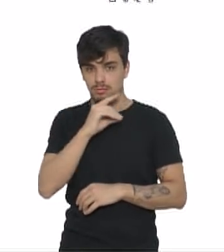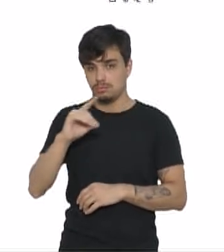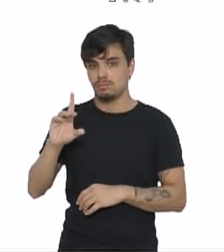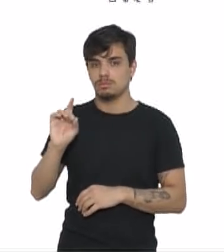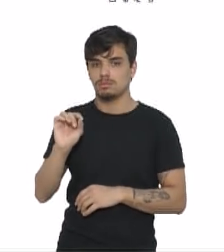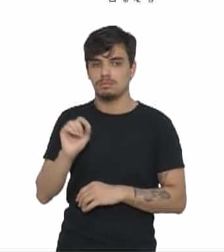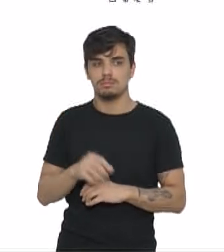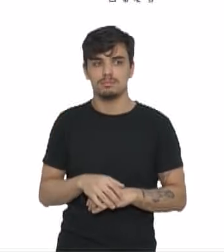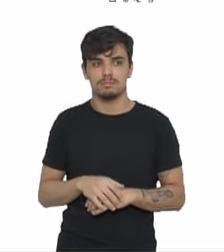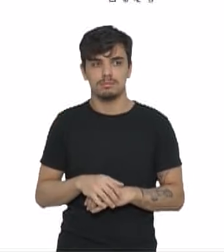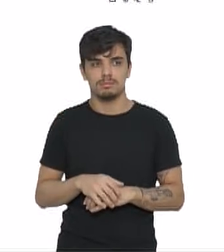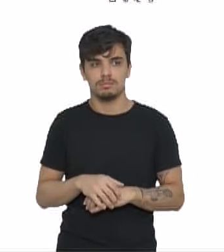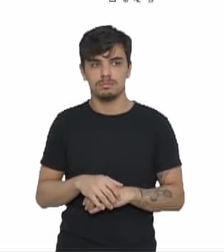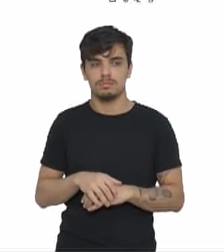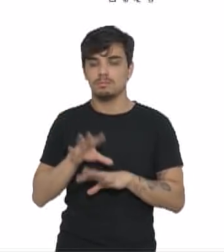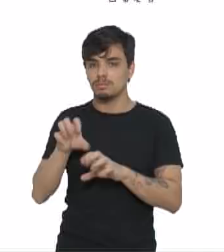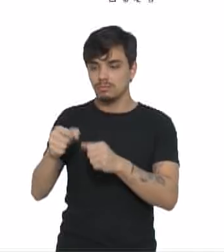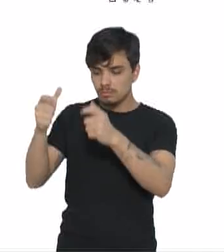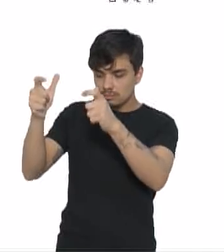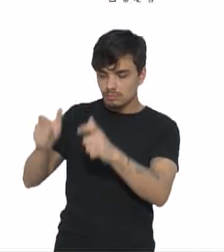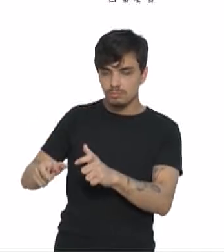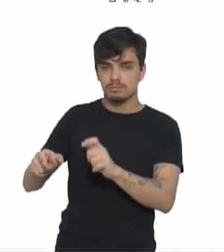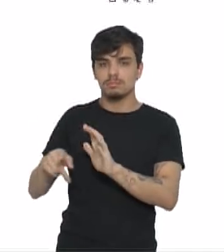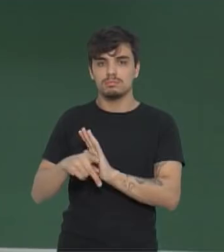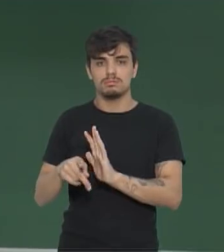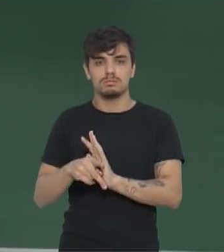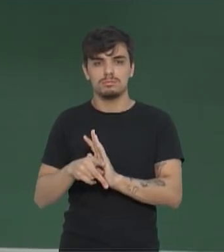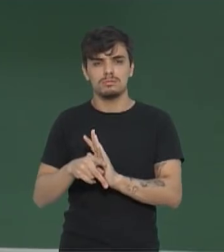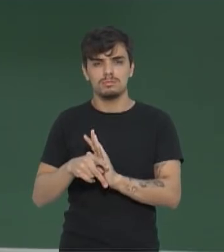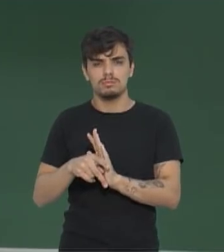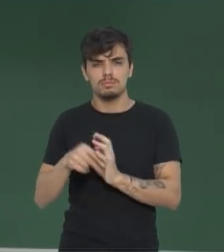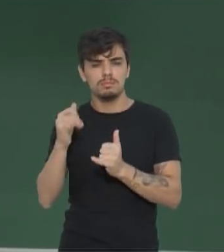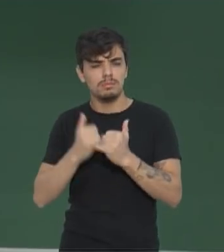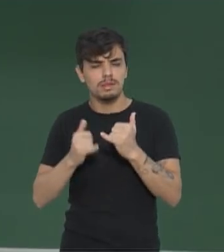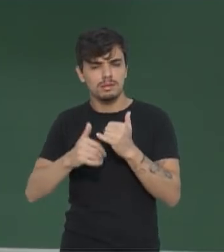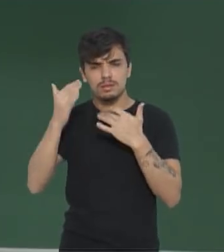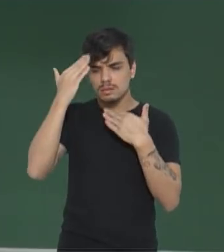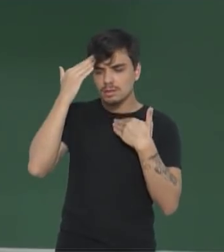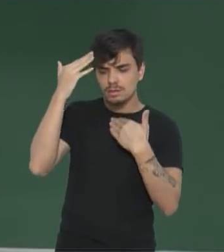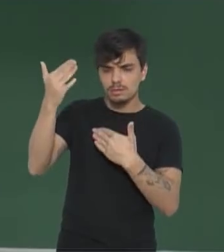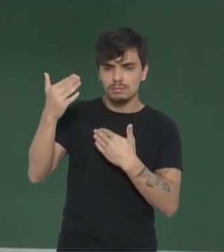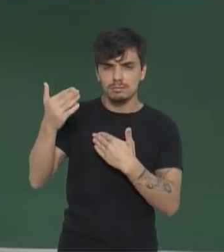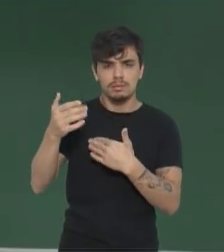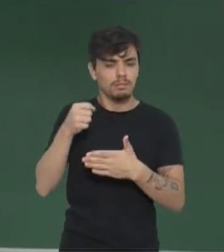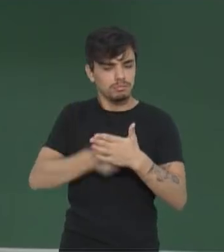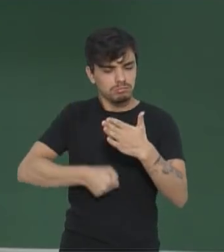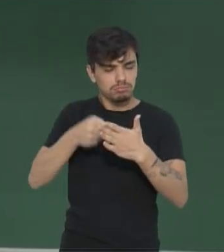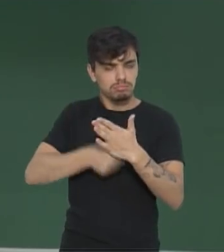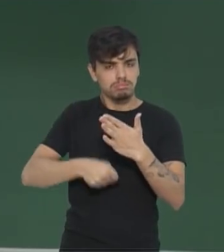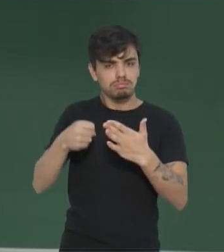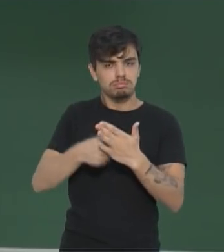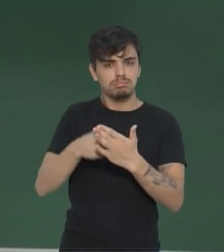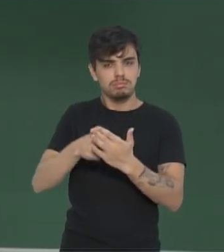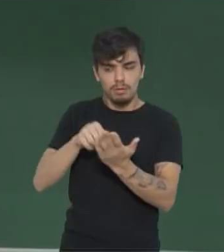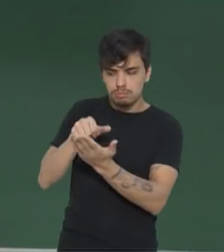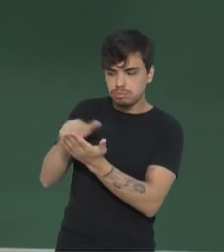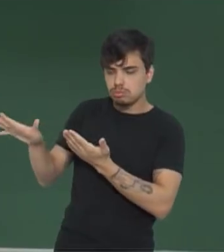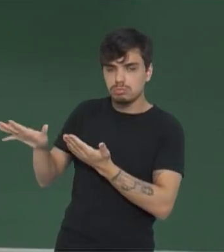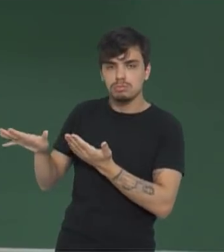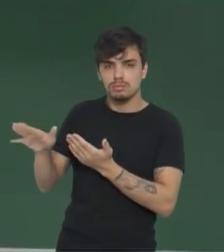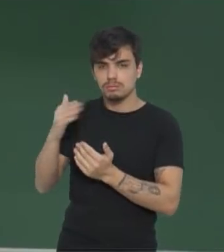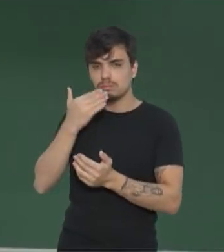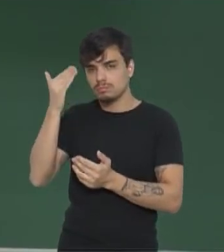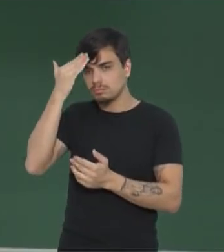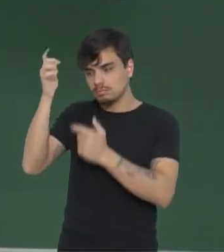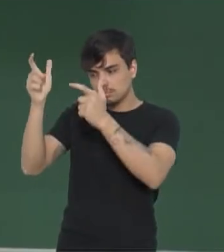muito na nossa aula, recebeu esse território como se fosse uma espécie de um agradecimento pela sua luta por expulsar os árabes da